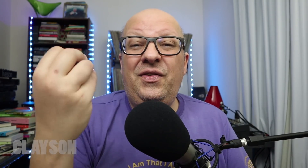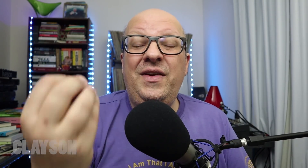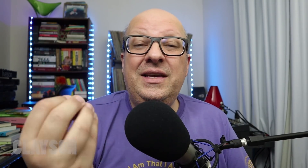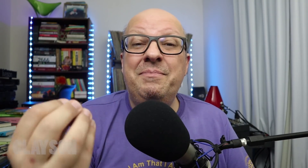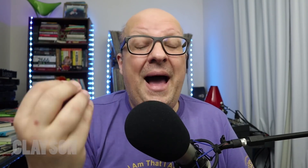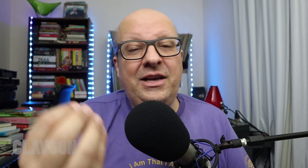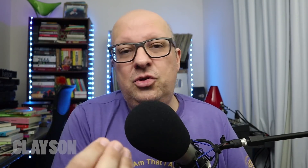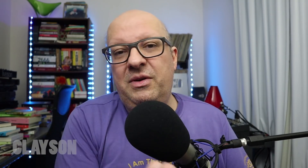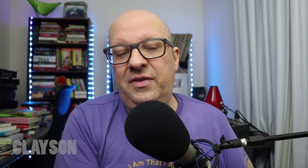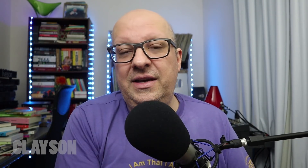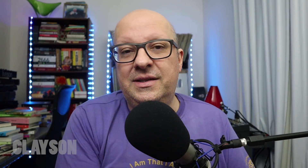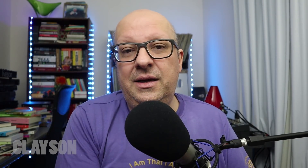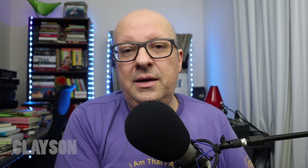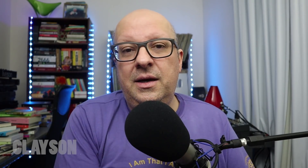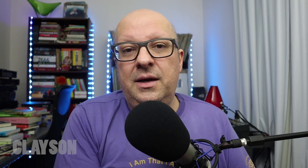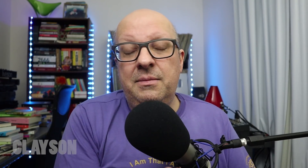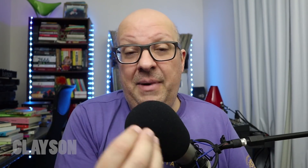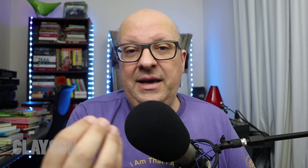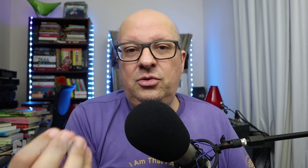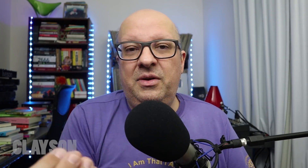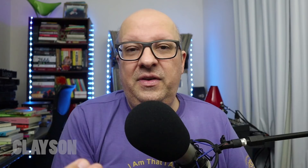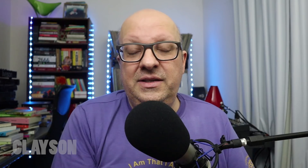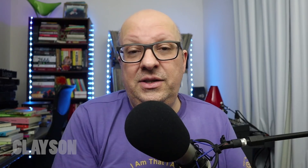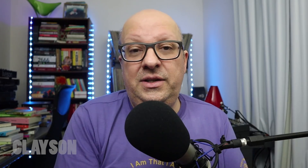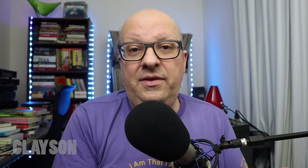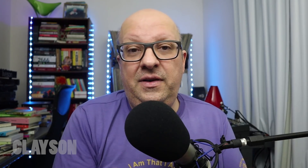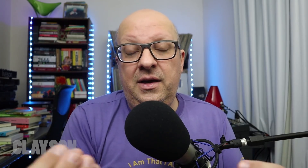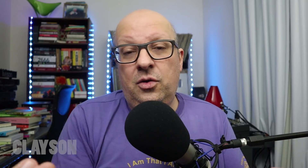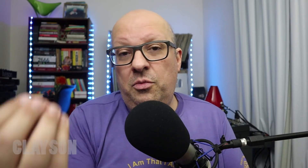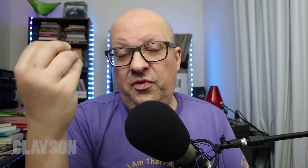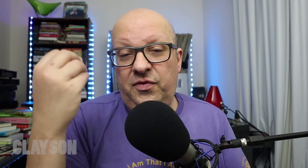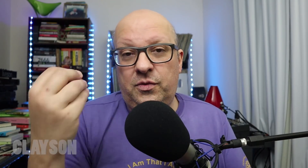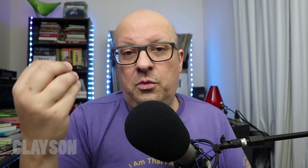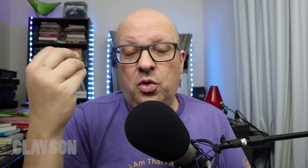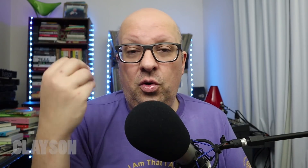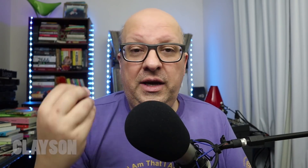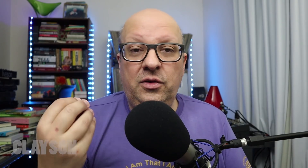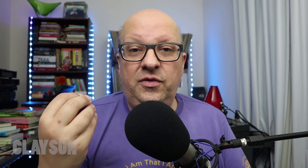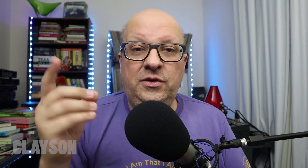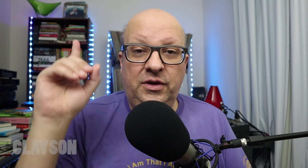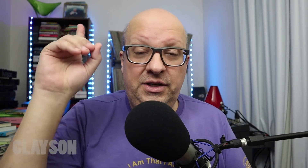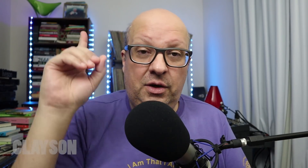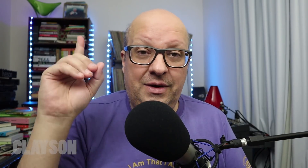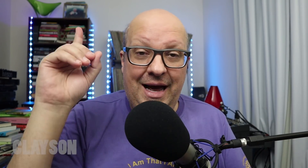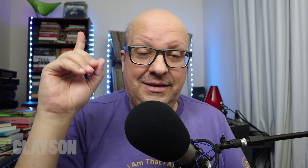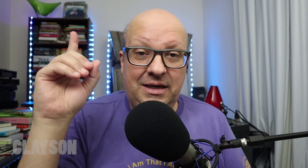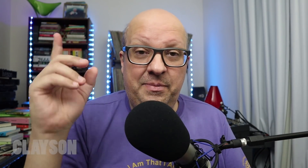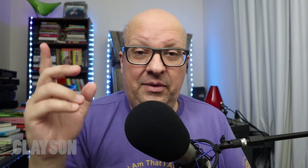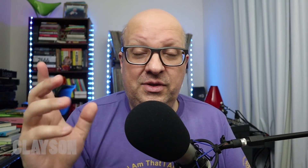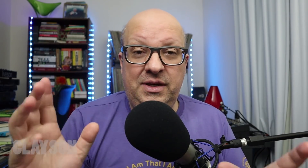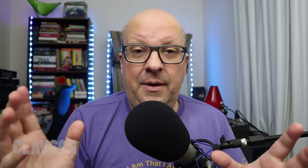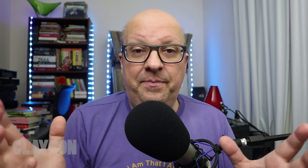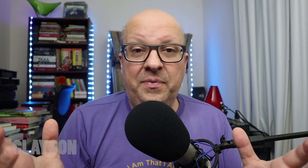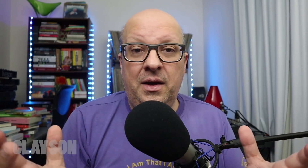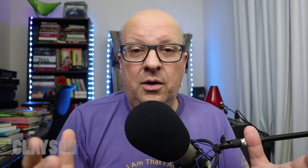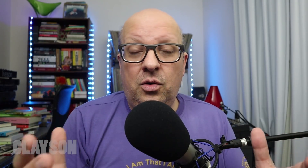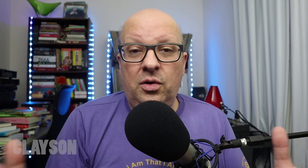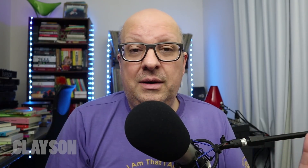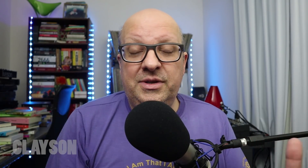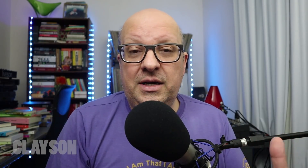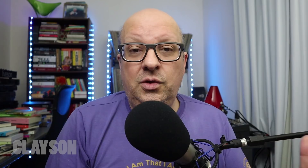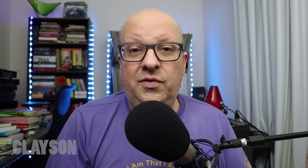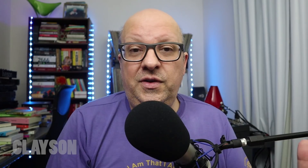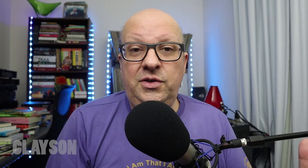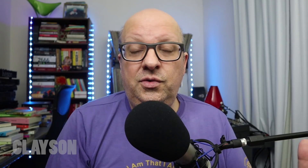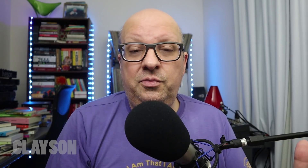postagem de fique mais uma vez lá mais uma vez a gente teve como como coloquei no vídeo vou deixar o Card aqui para você